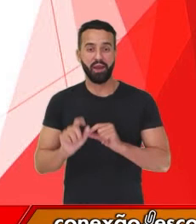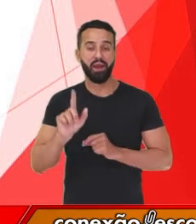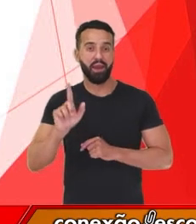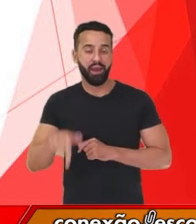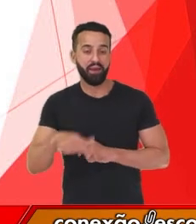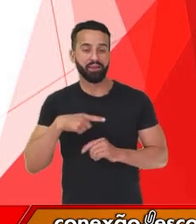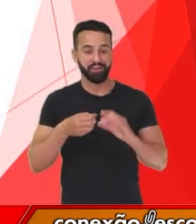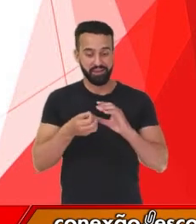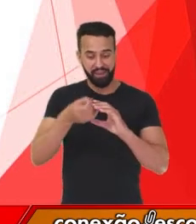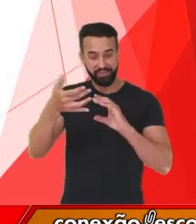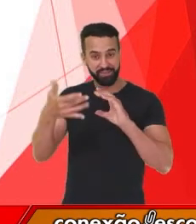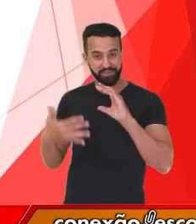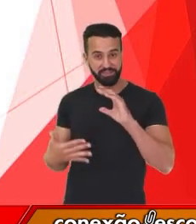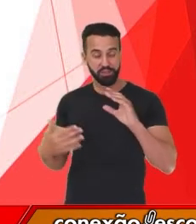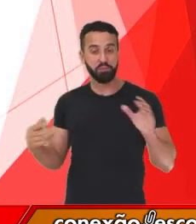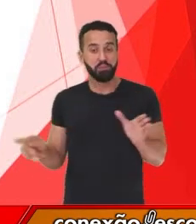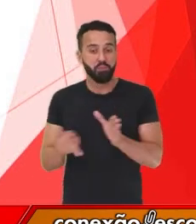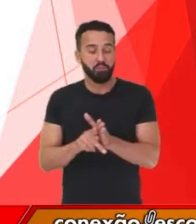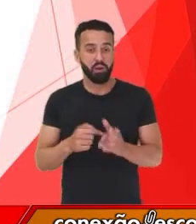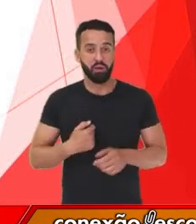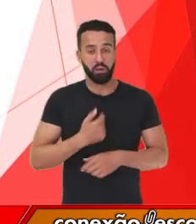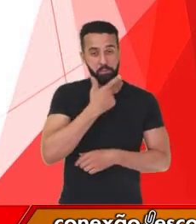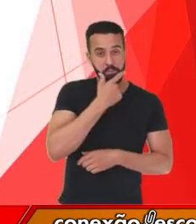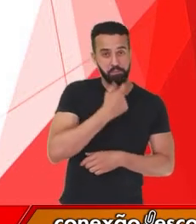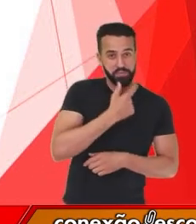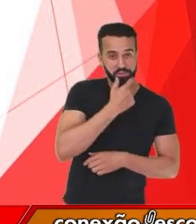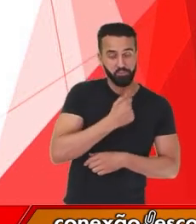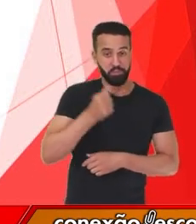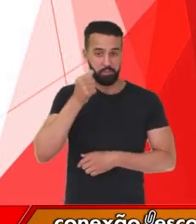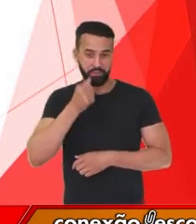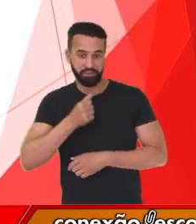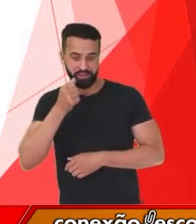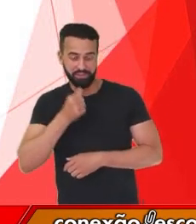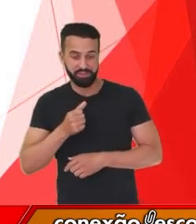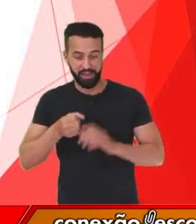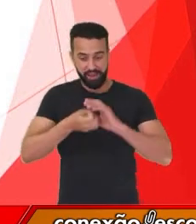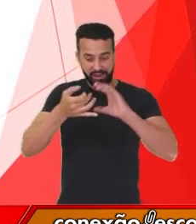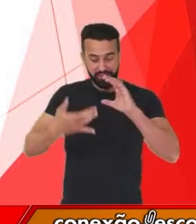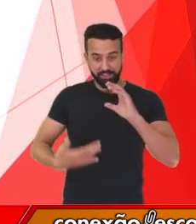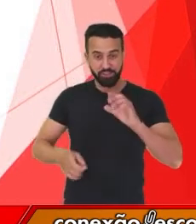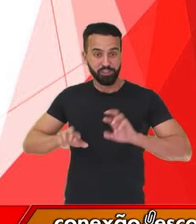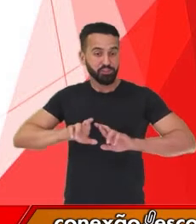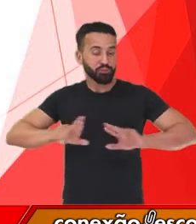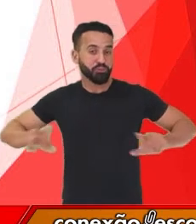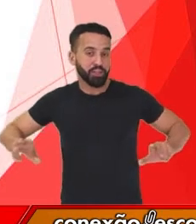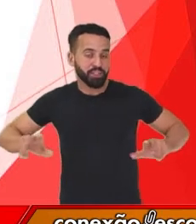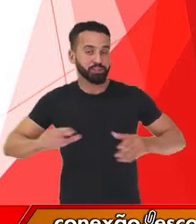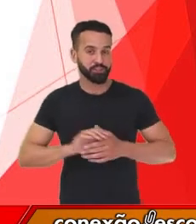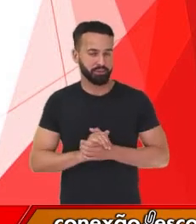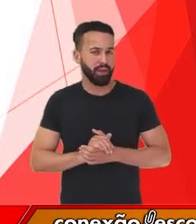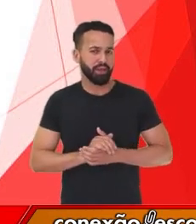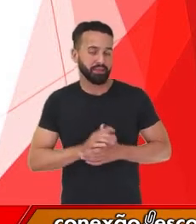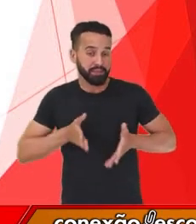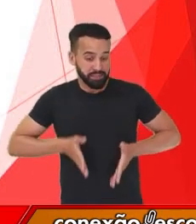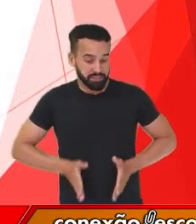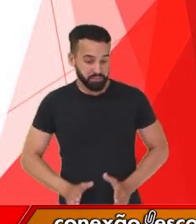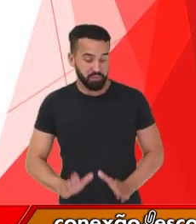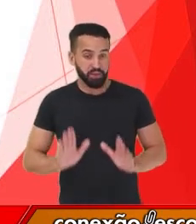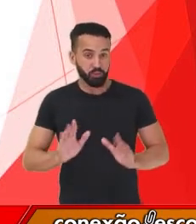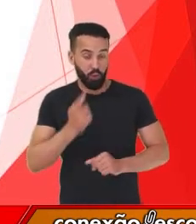aquelas características que diferenciam os meninos e as meninas desde o nascimento. Aliás, até antes,